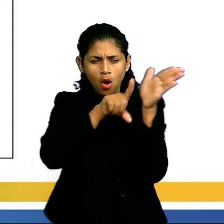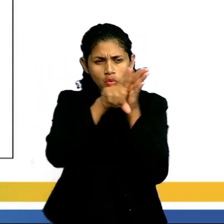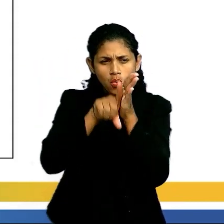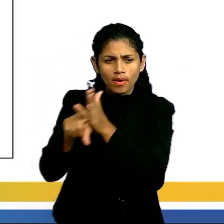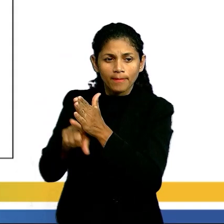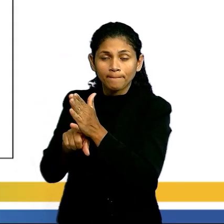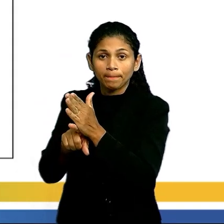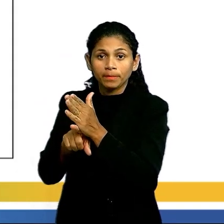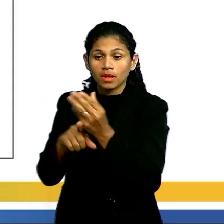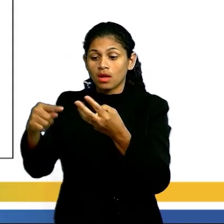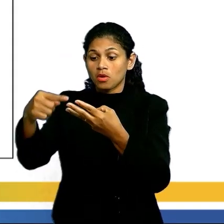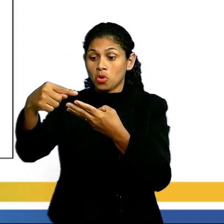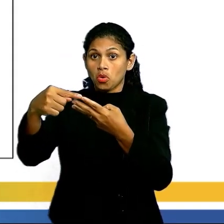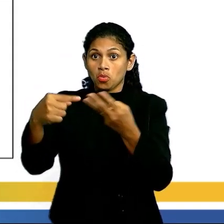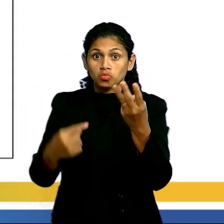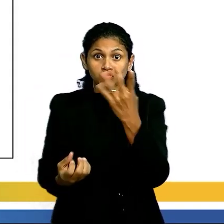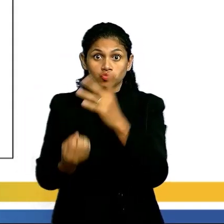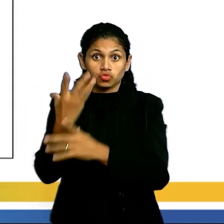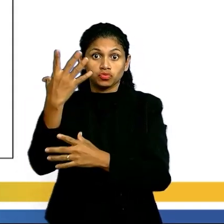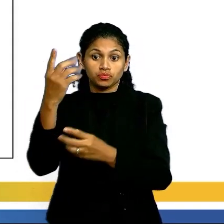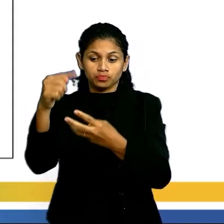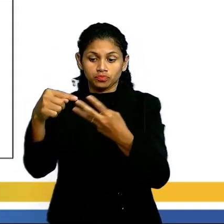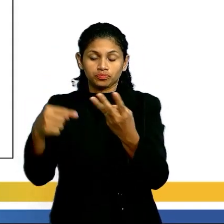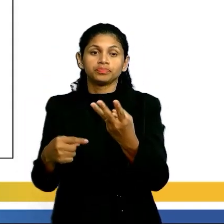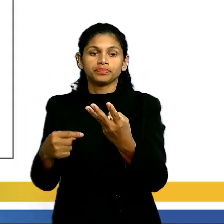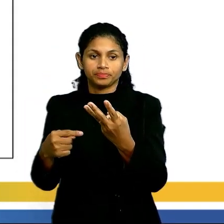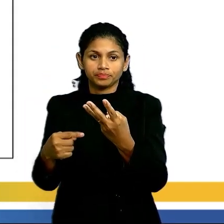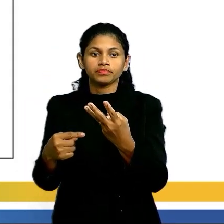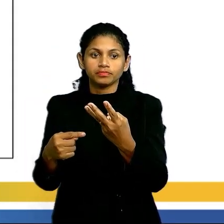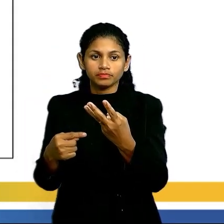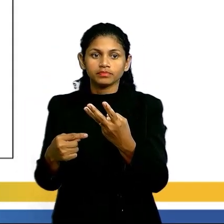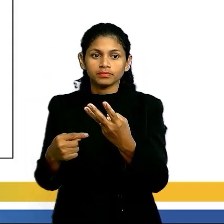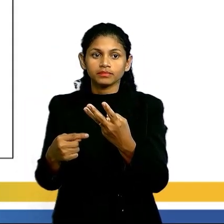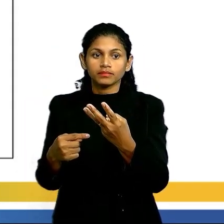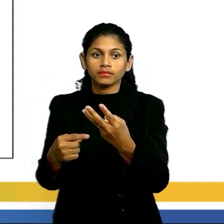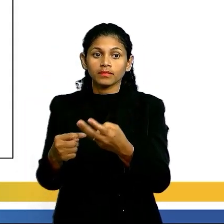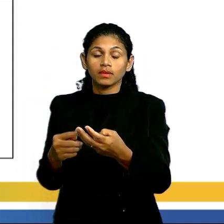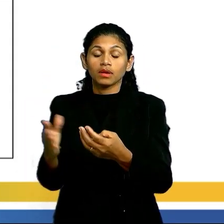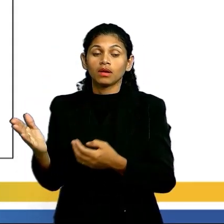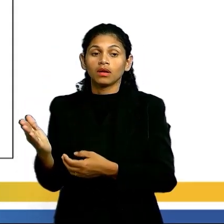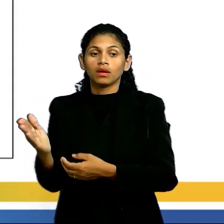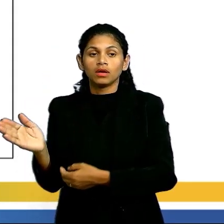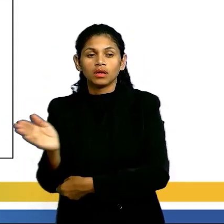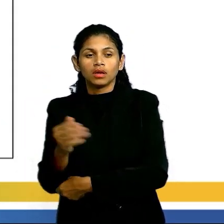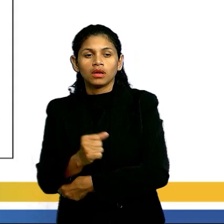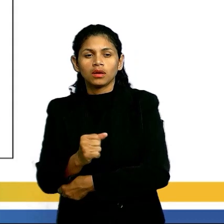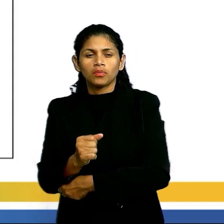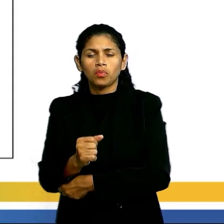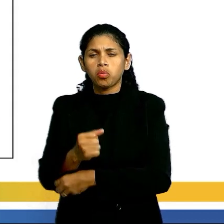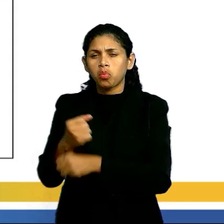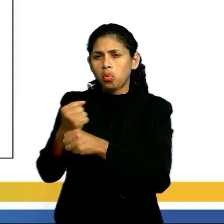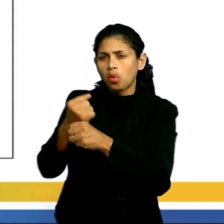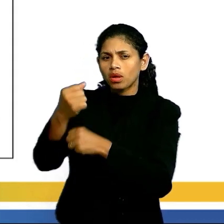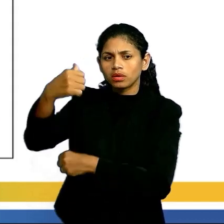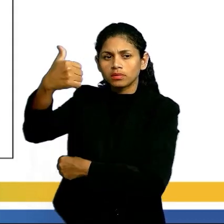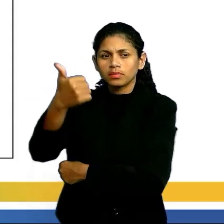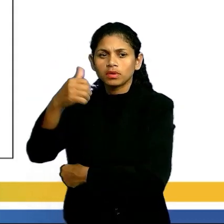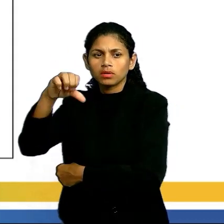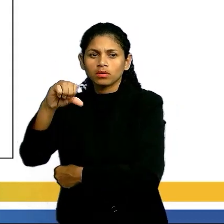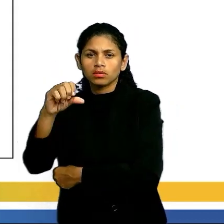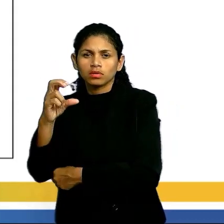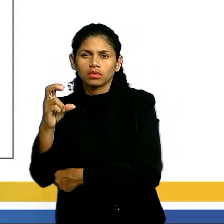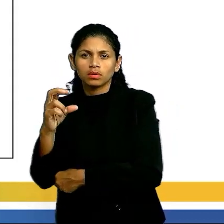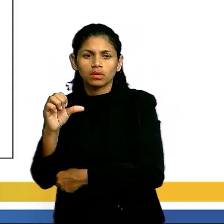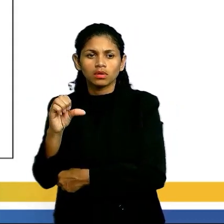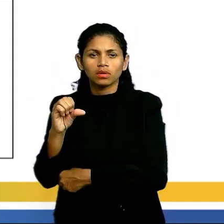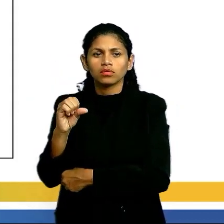fez aí os famosos 5 reinos, que inclusive está nos livros didáticos. Acontece que começou a sofrer também